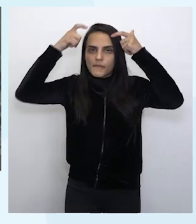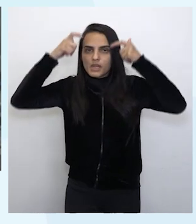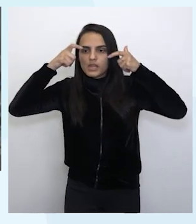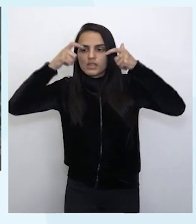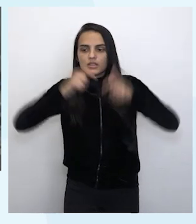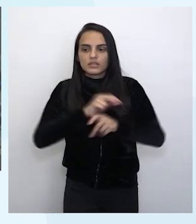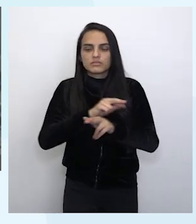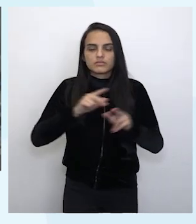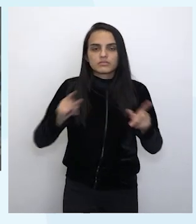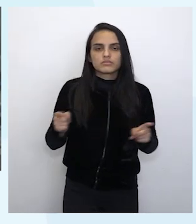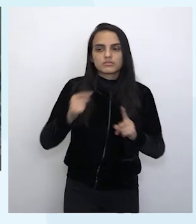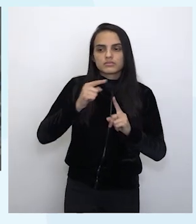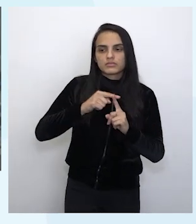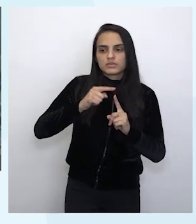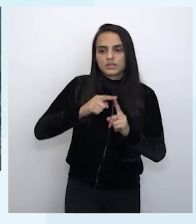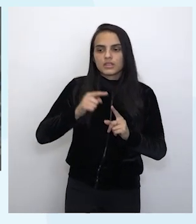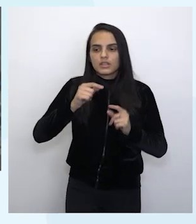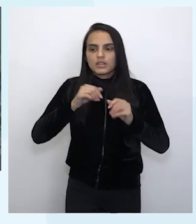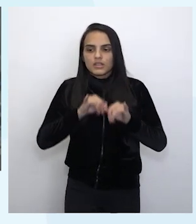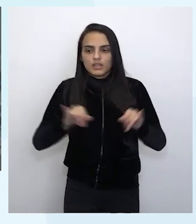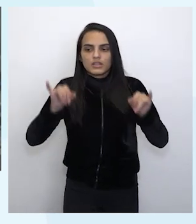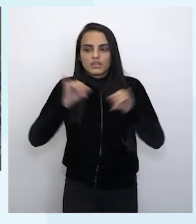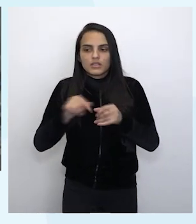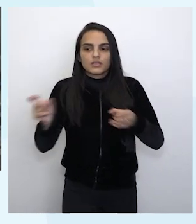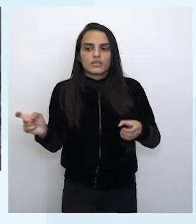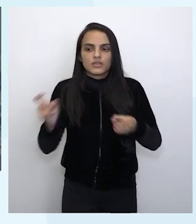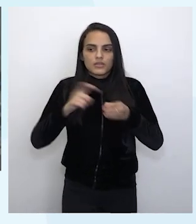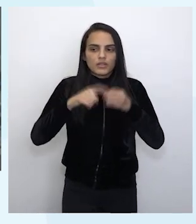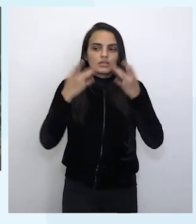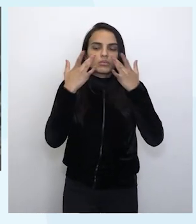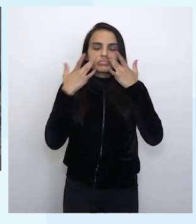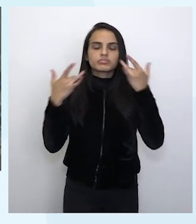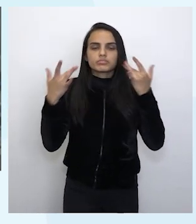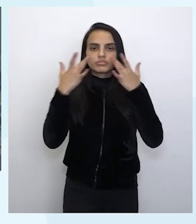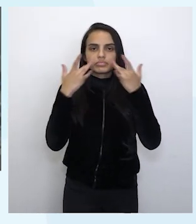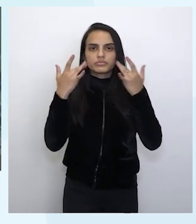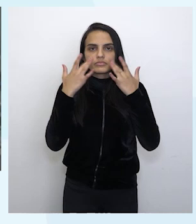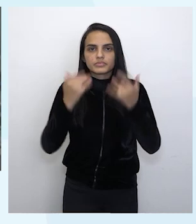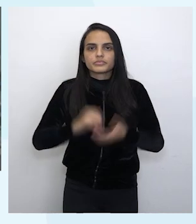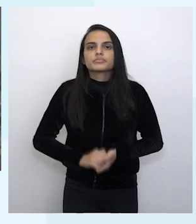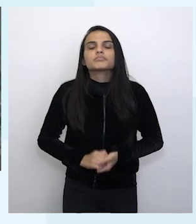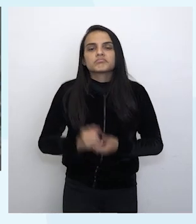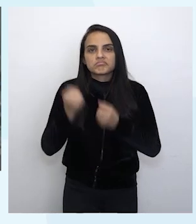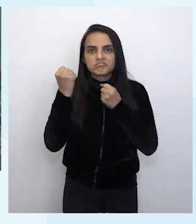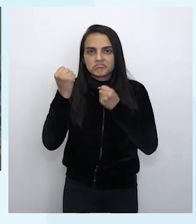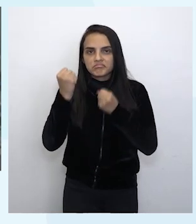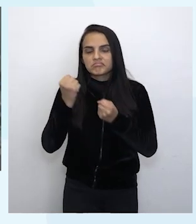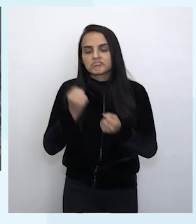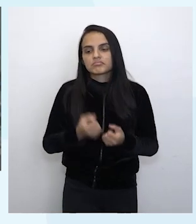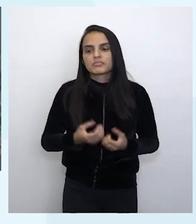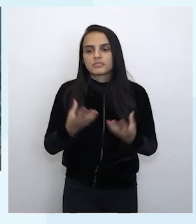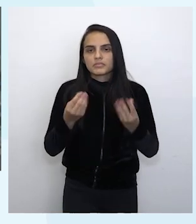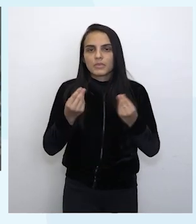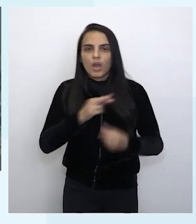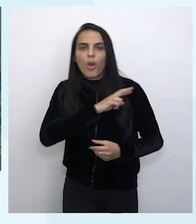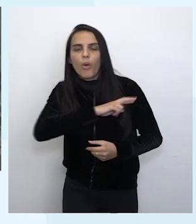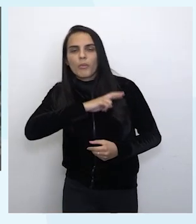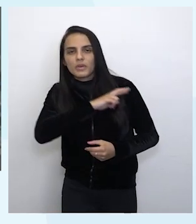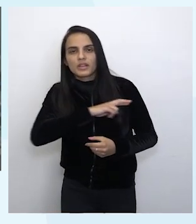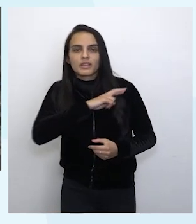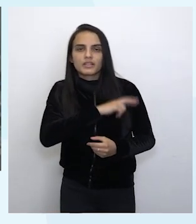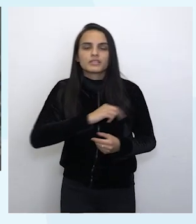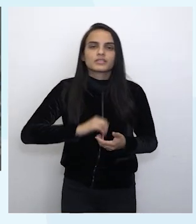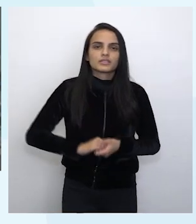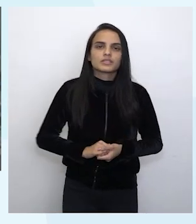tipo, né, de narrativa, ela volta a fazer parte do teatro. Tá? Uma força muito grande, né, que é aquela coisa bem romântica, né?